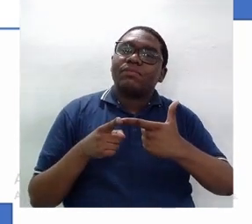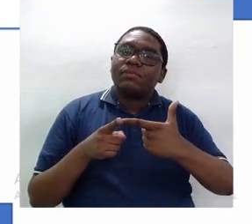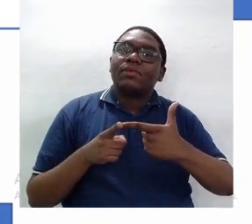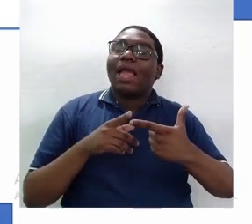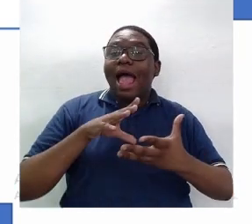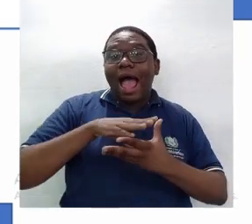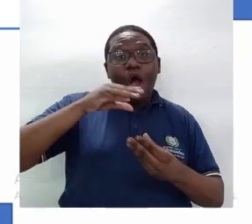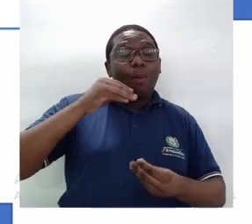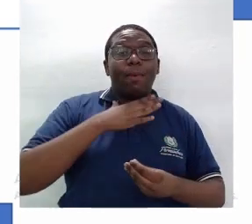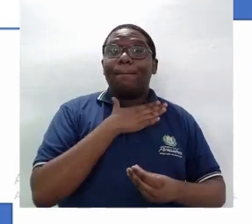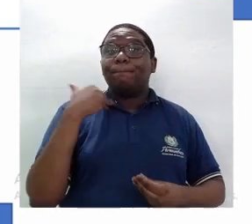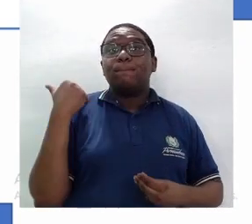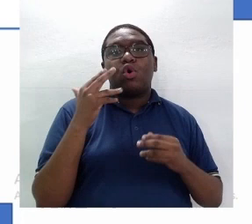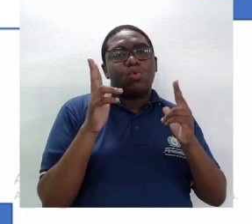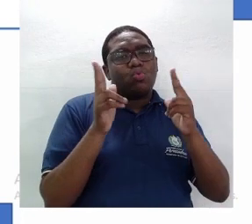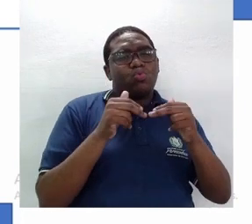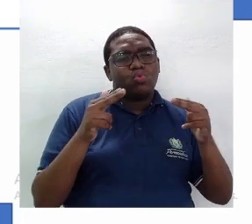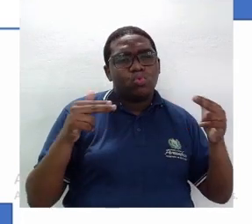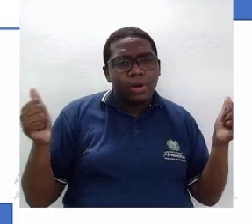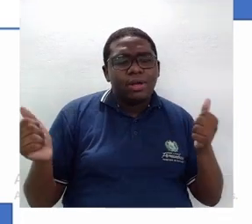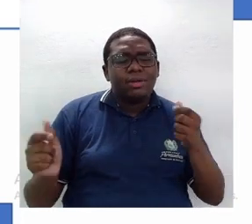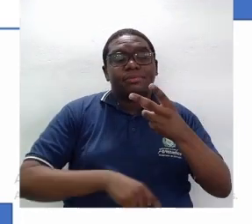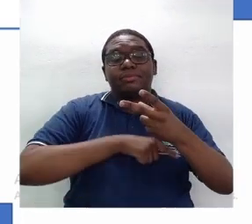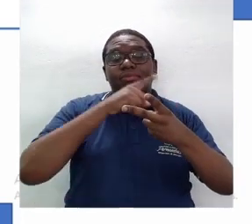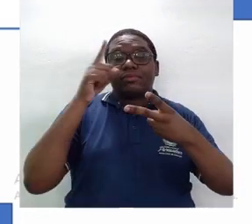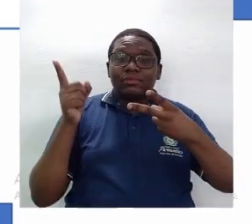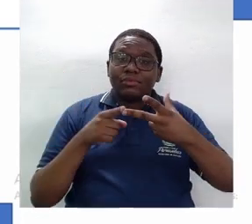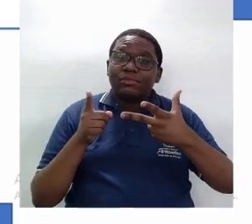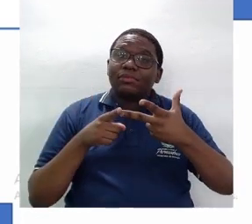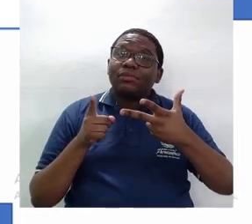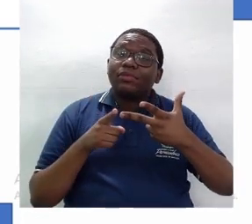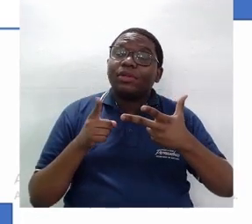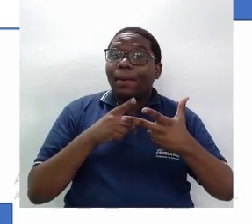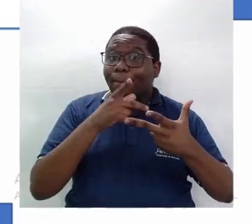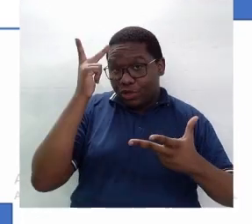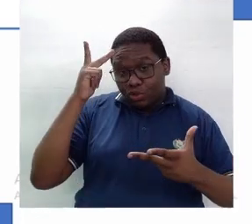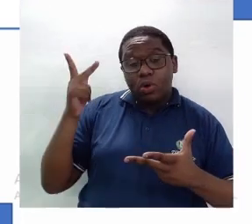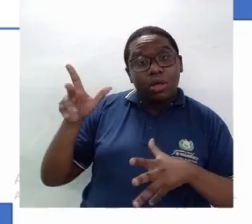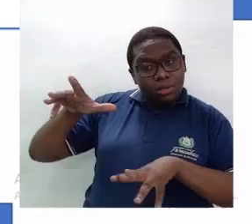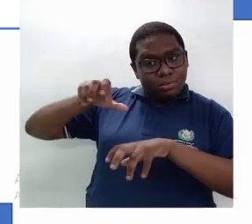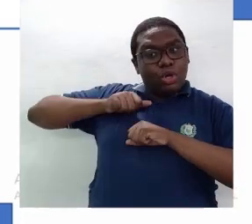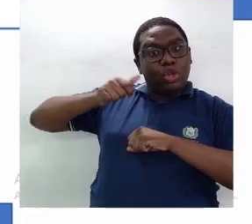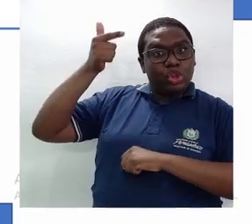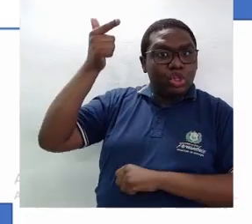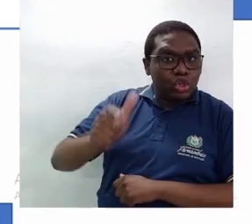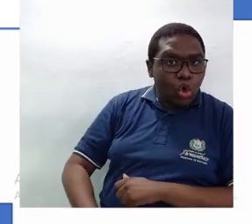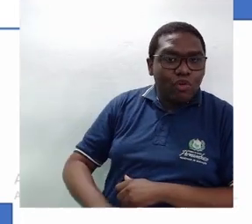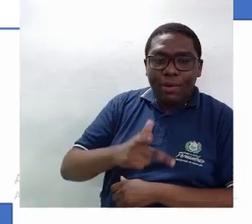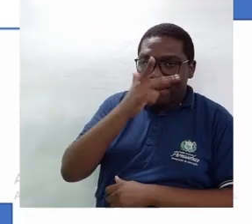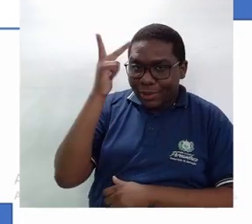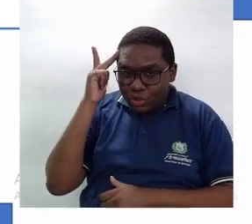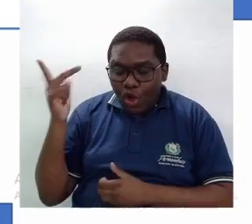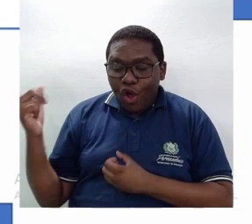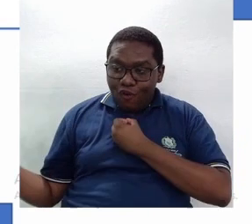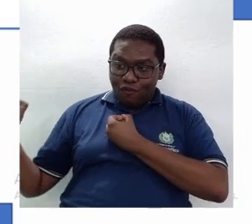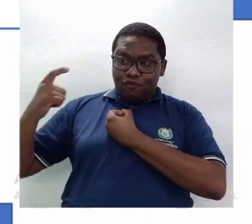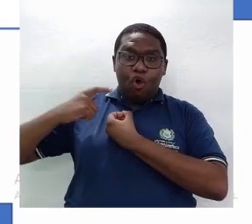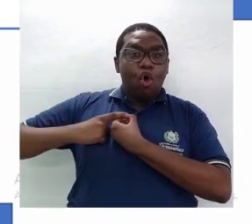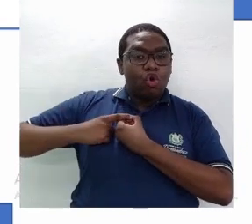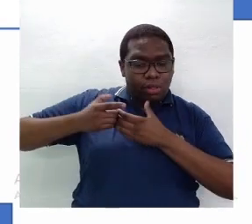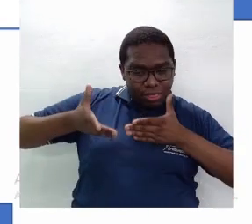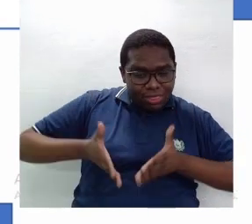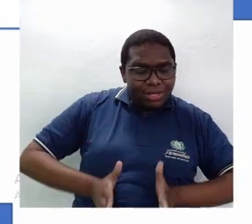da alma ou espírito. Terceiro, a reencarnação, pela qual as pessoas voltam ao